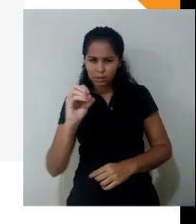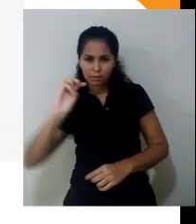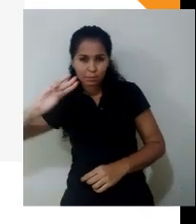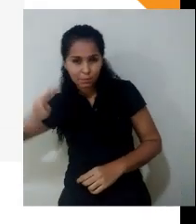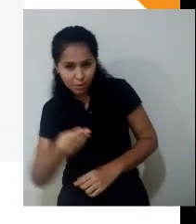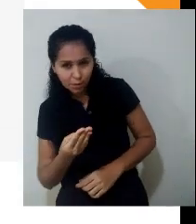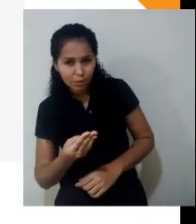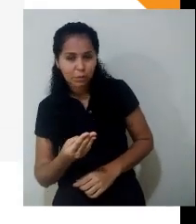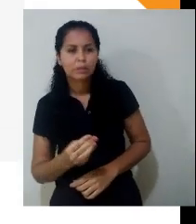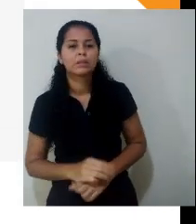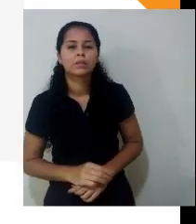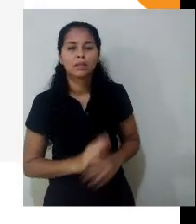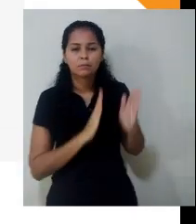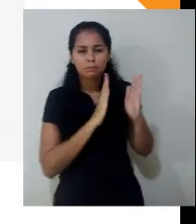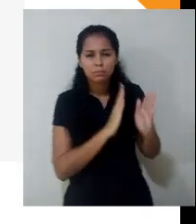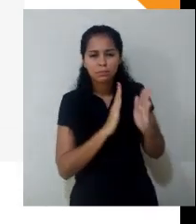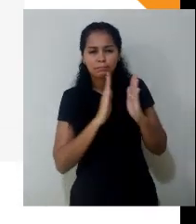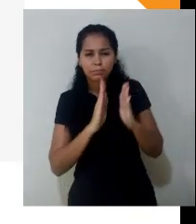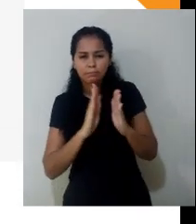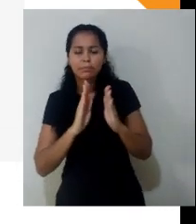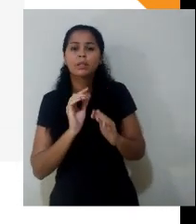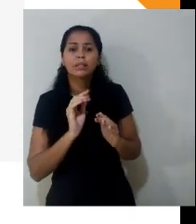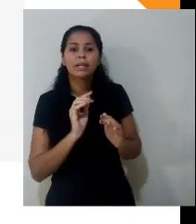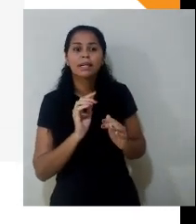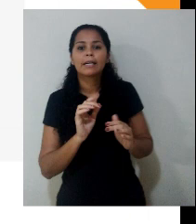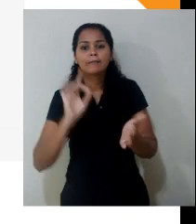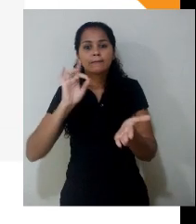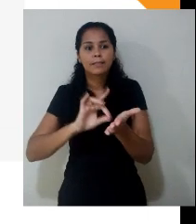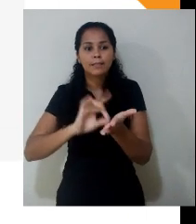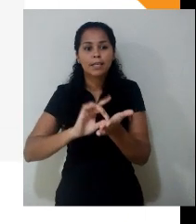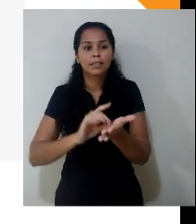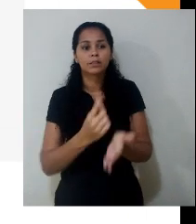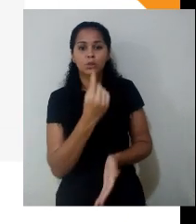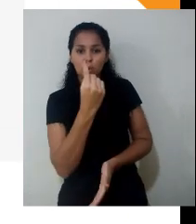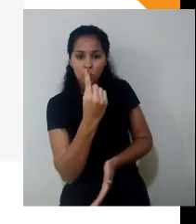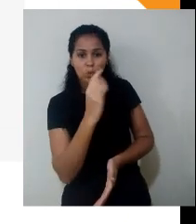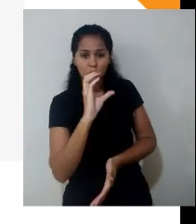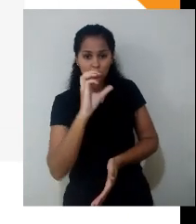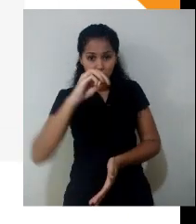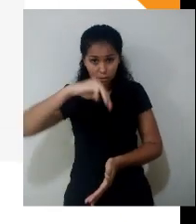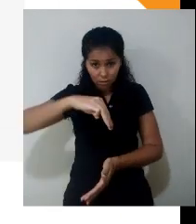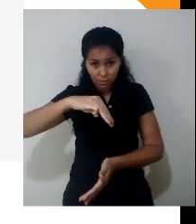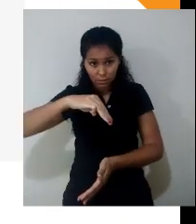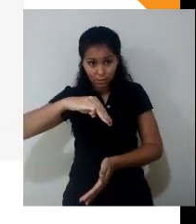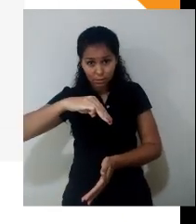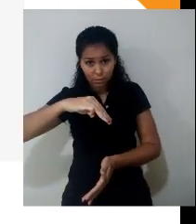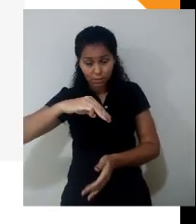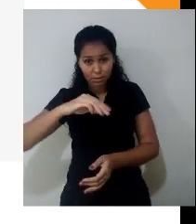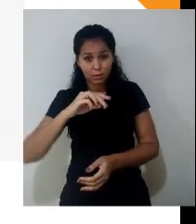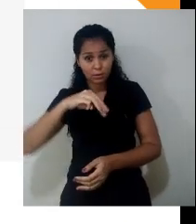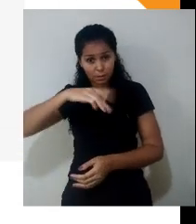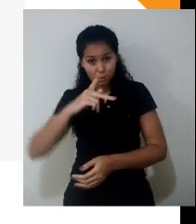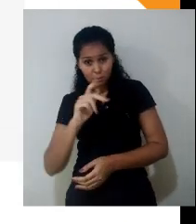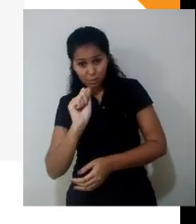mapa equivale a 10 milhões dela mesma no mundo real, ou seja, 1 centímetro no